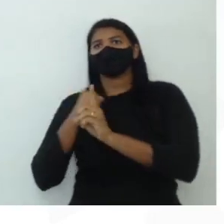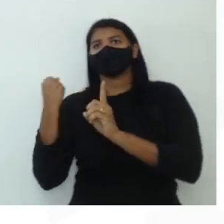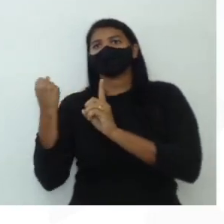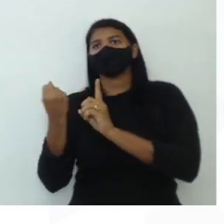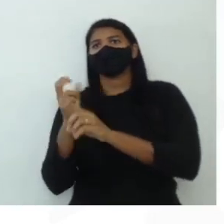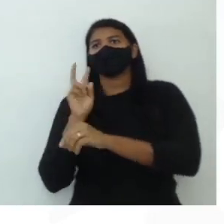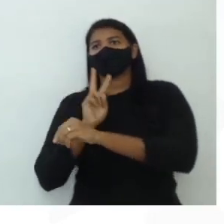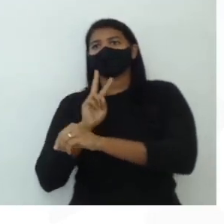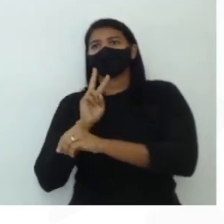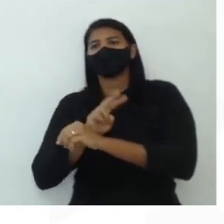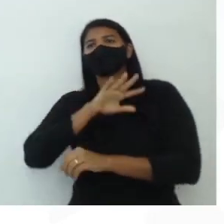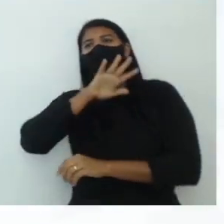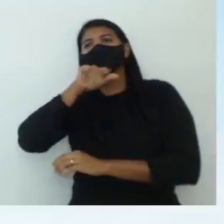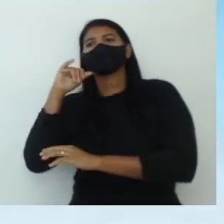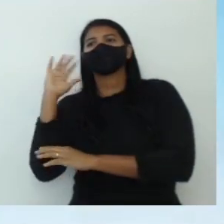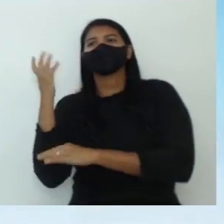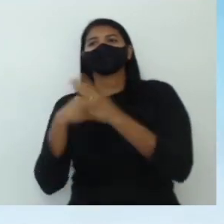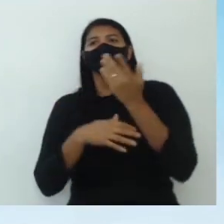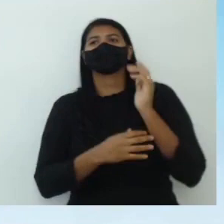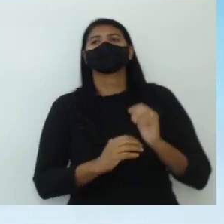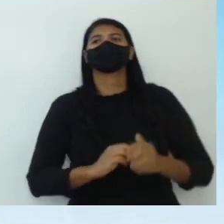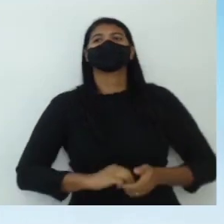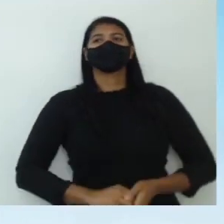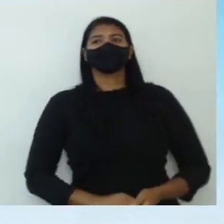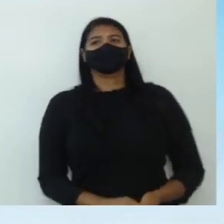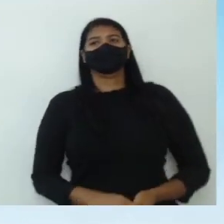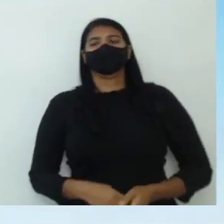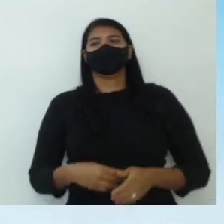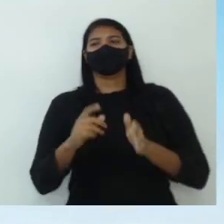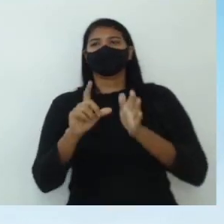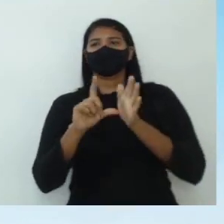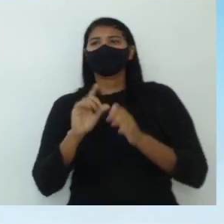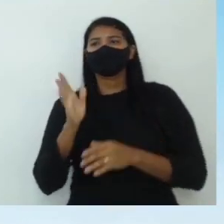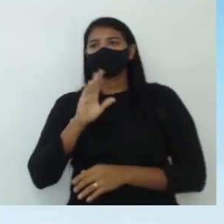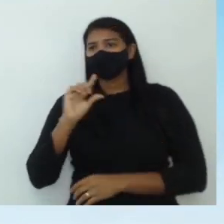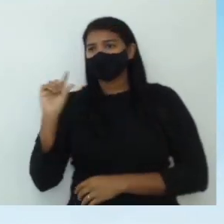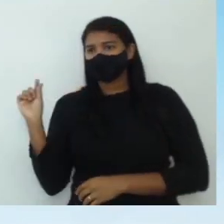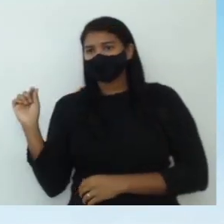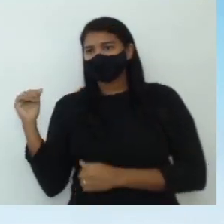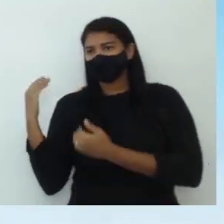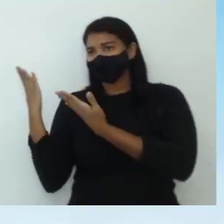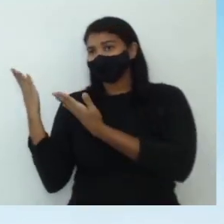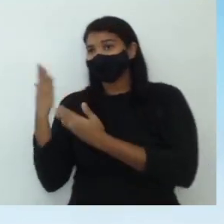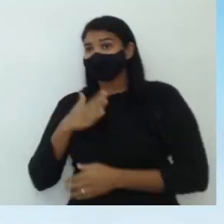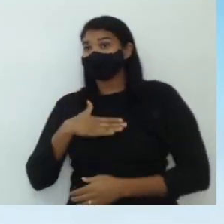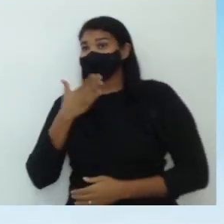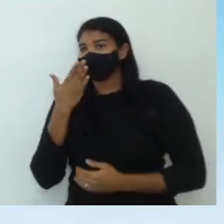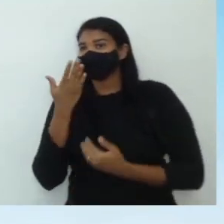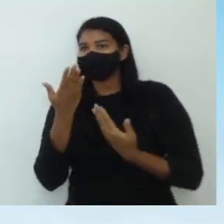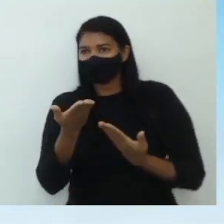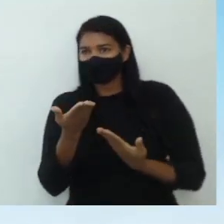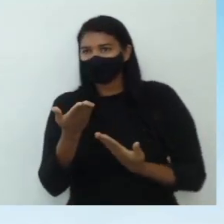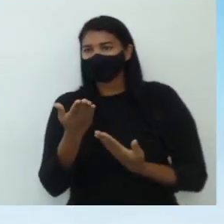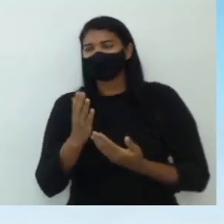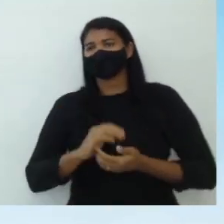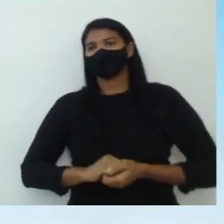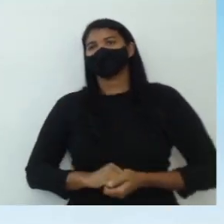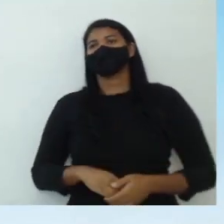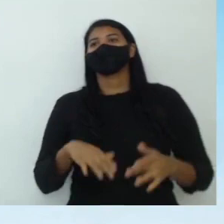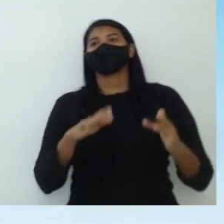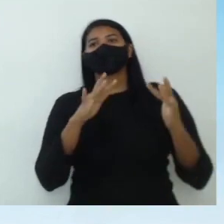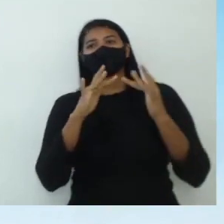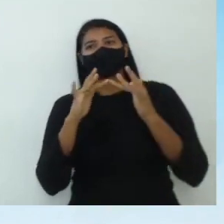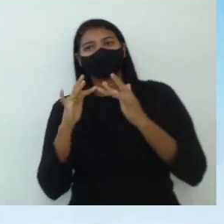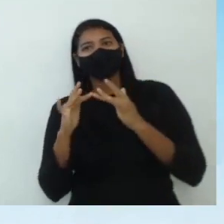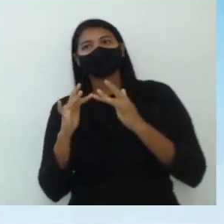proteção ambiental. Mas, bom, antes da gente ir embora, a gente tem uma surpresa pra gente dar tchau a vocês. A gente combinou